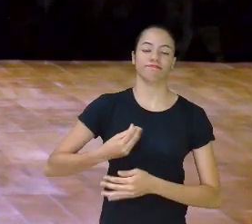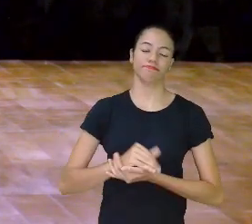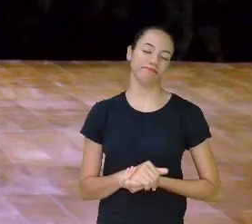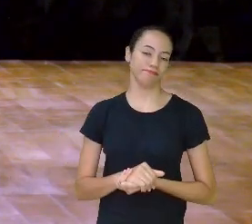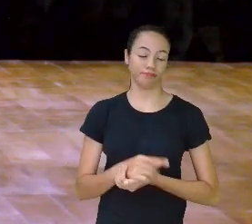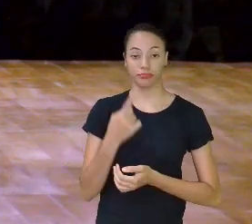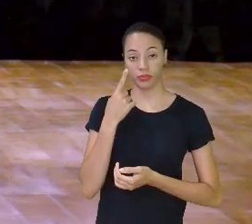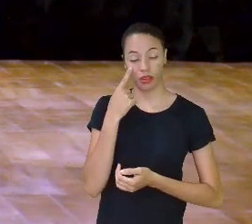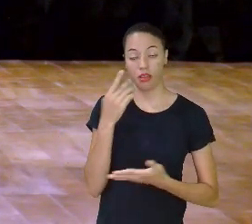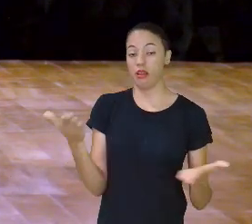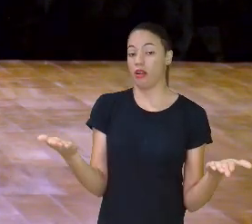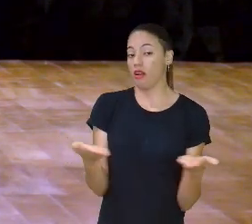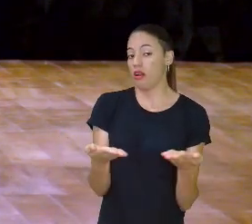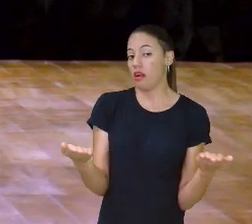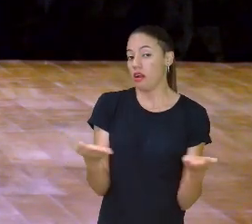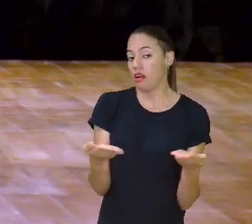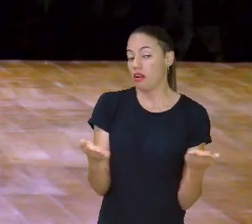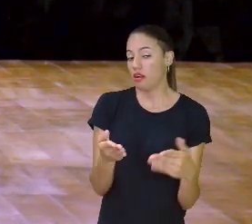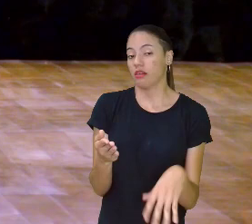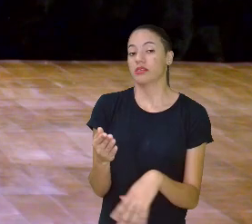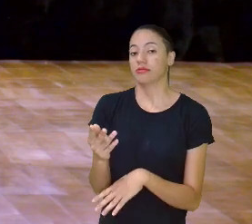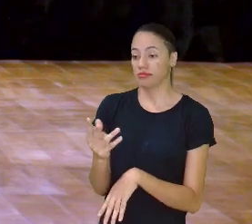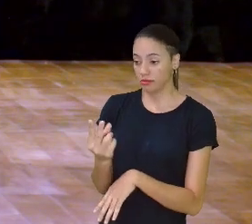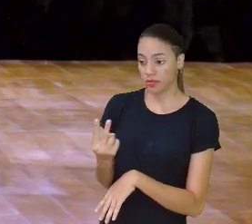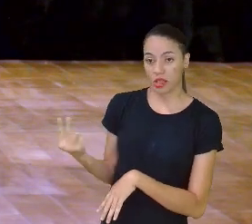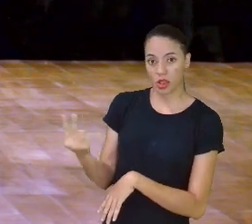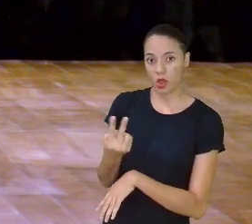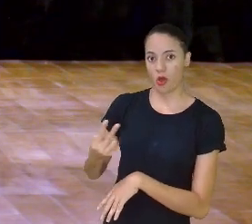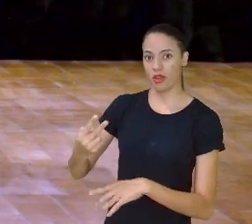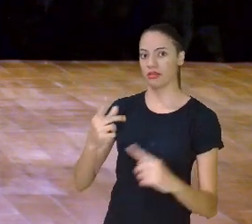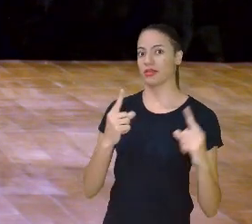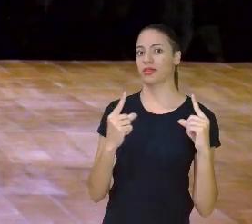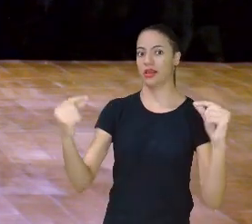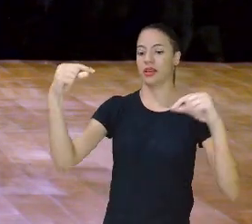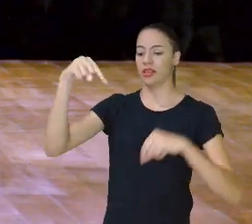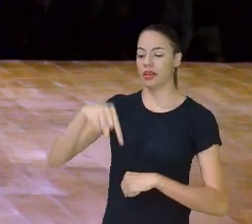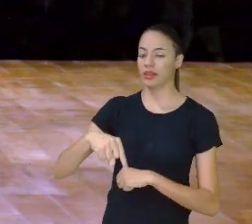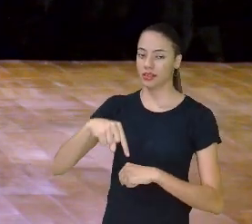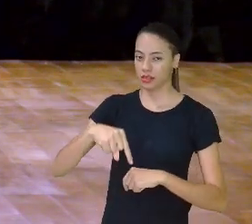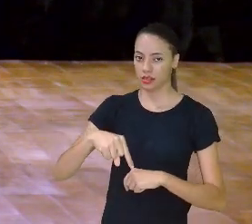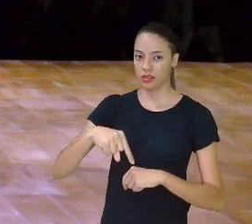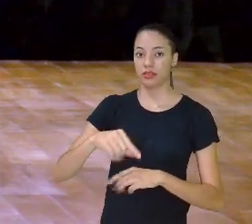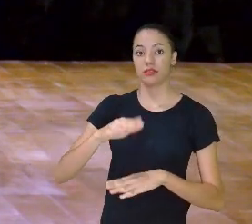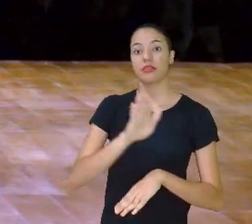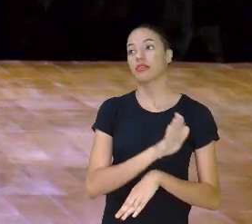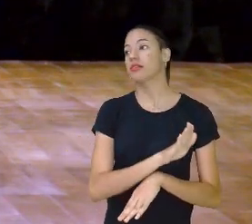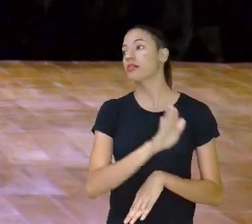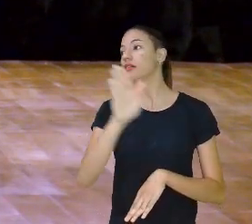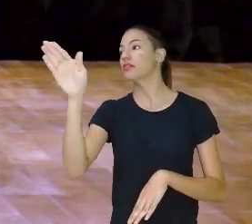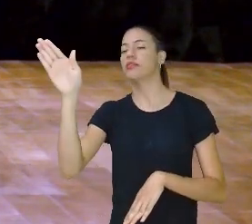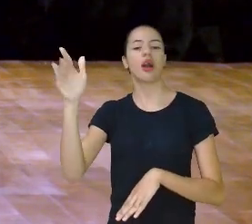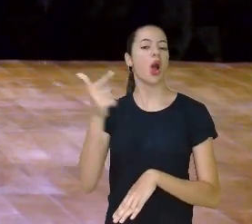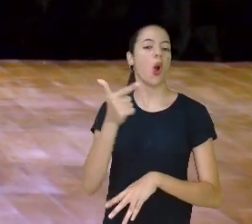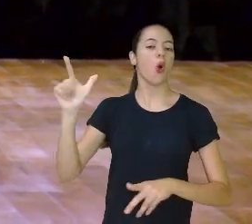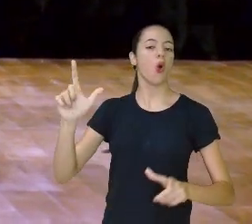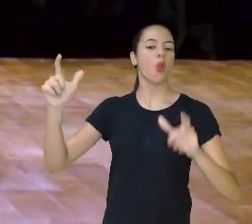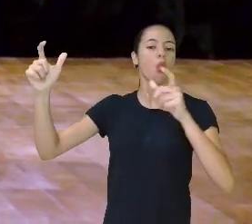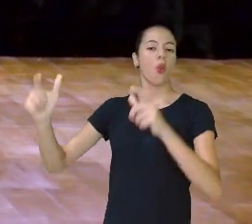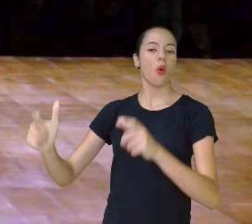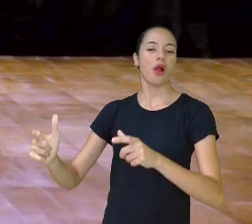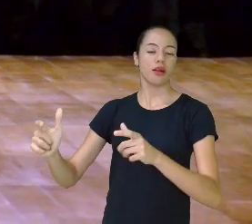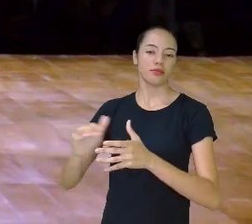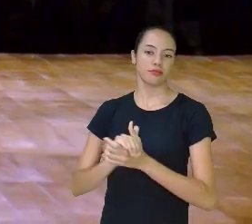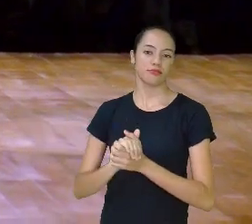só, agora nós vamos sair daqui e vamos diretamente para outro lugar